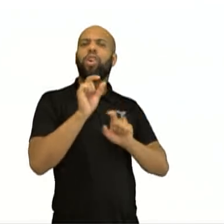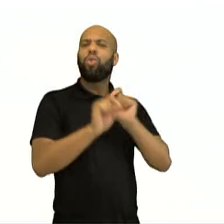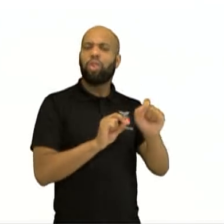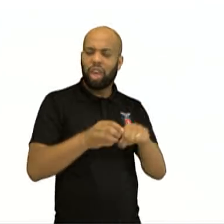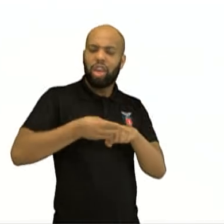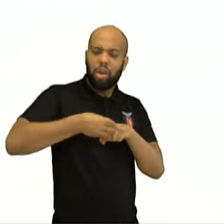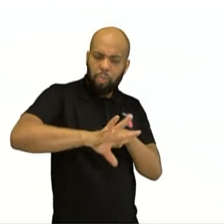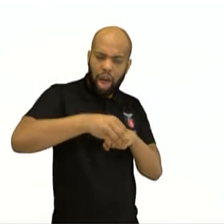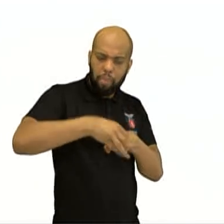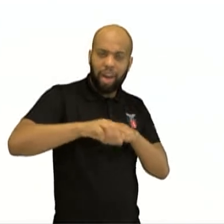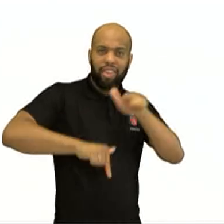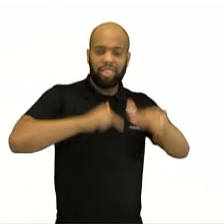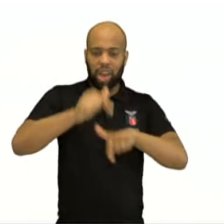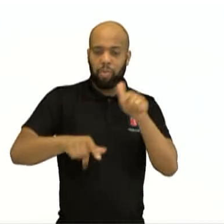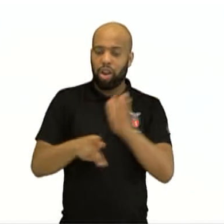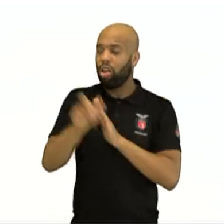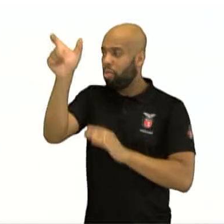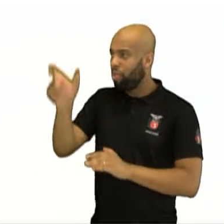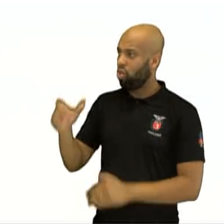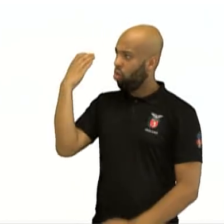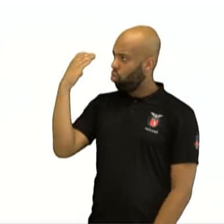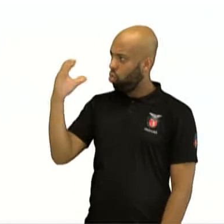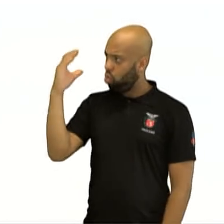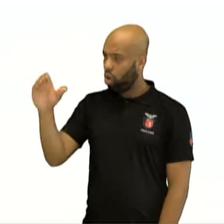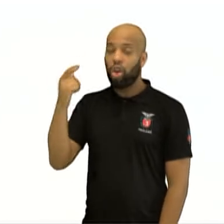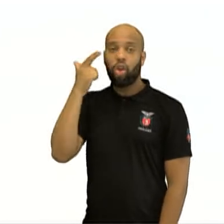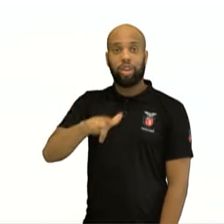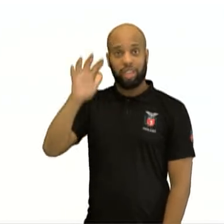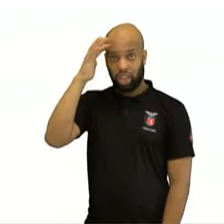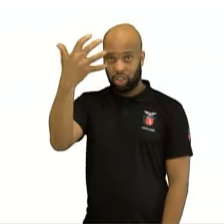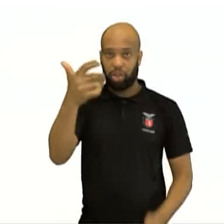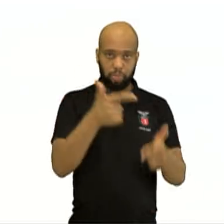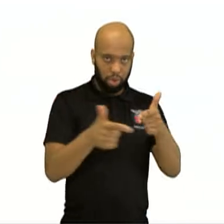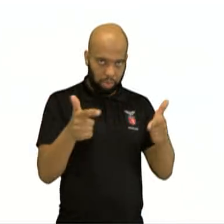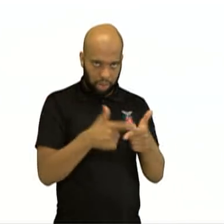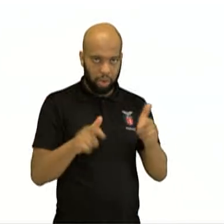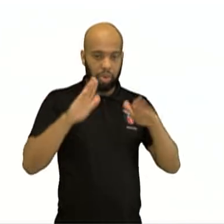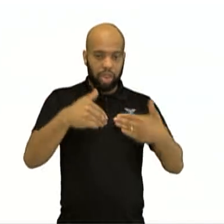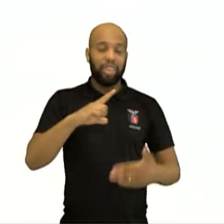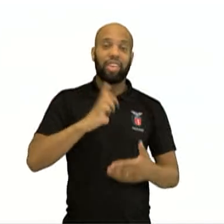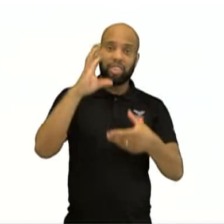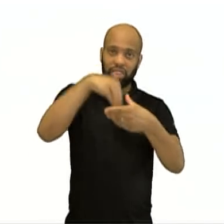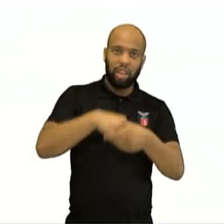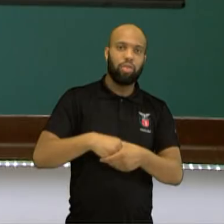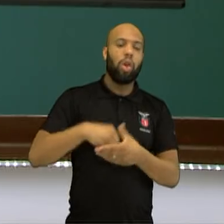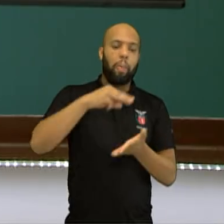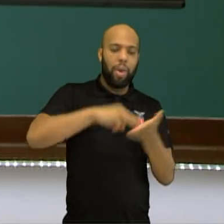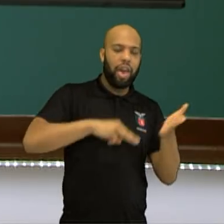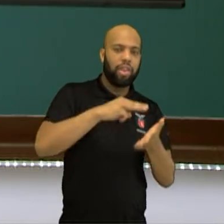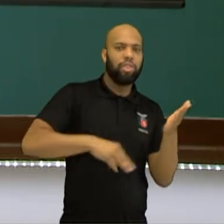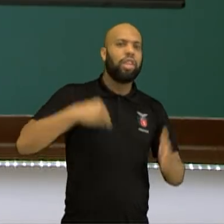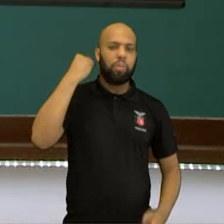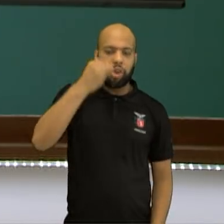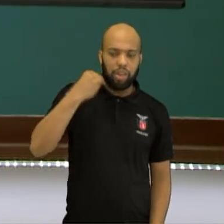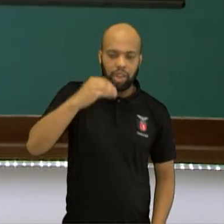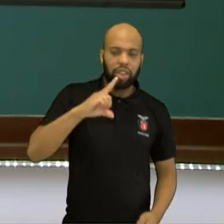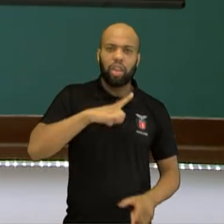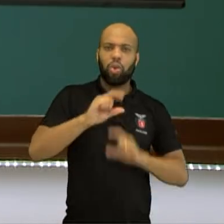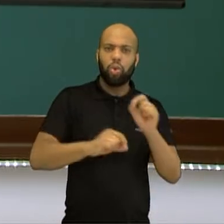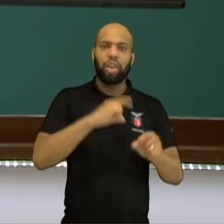do cientista para a resolução de determinados problemas, né? Então, no método experimental, nós vimos lá que há